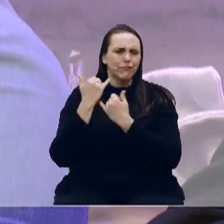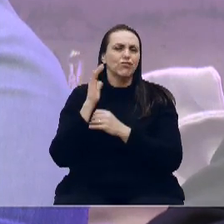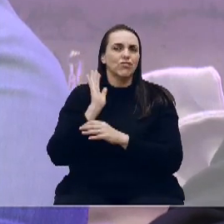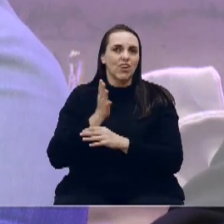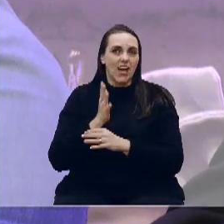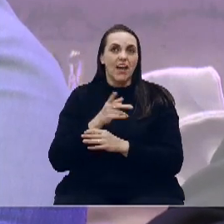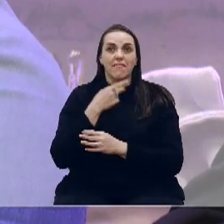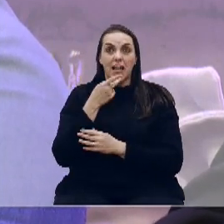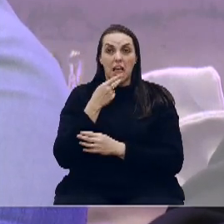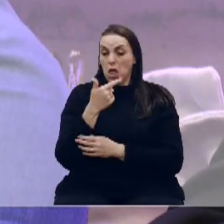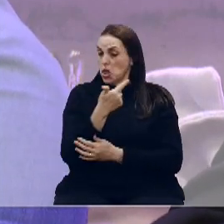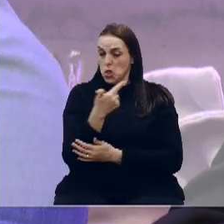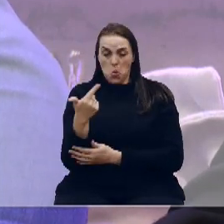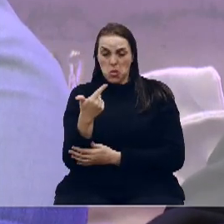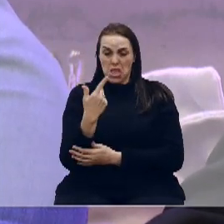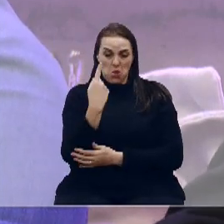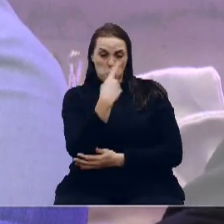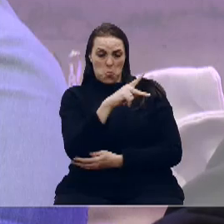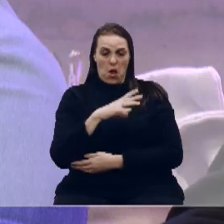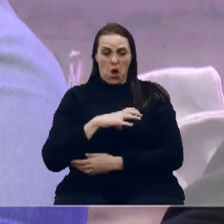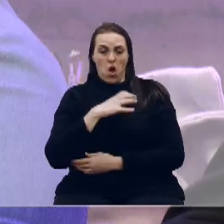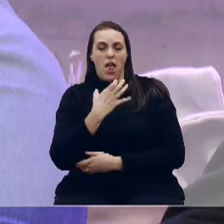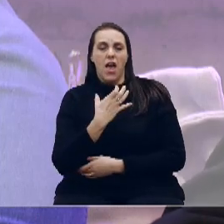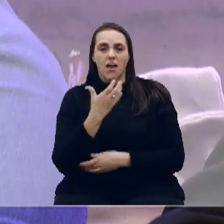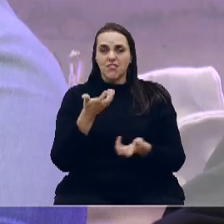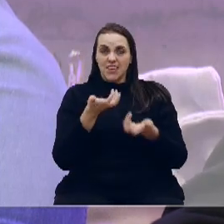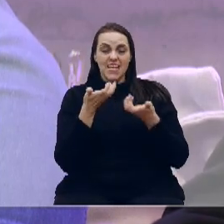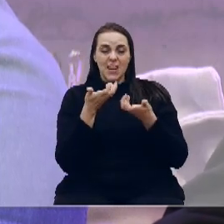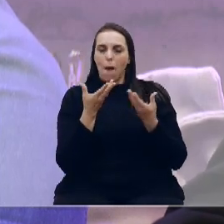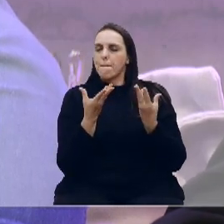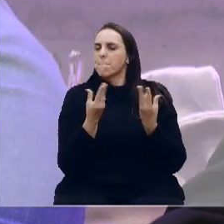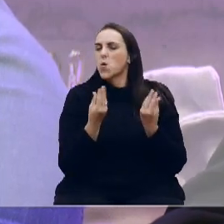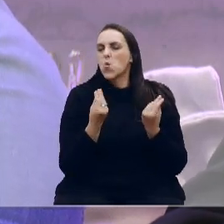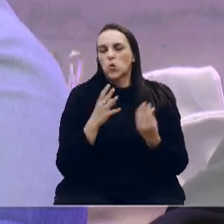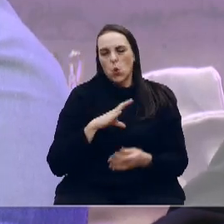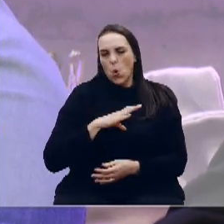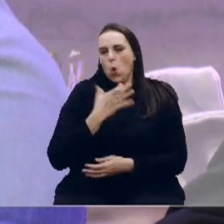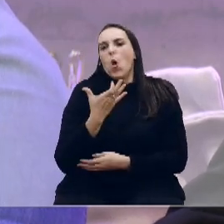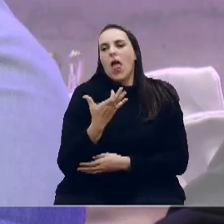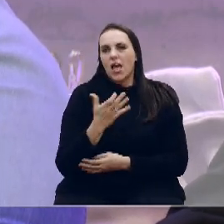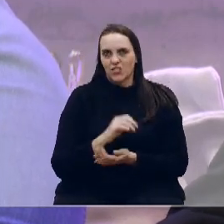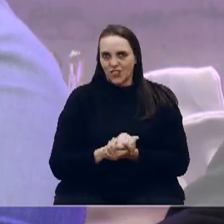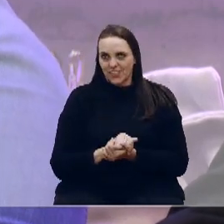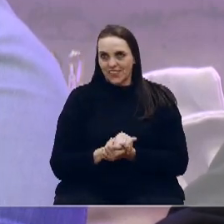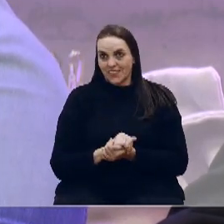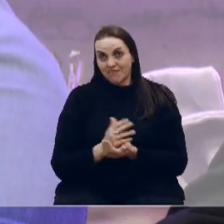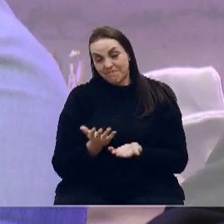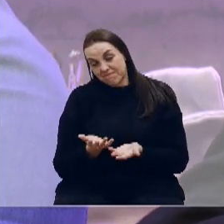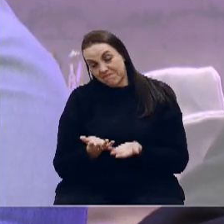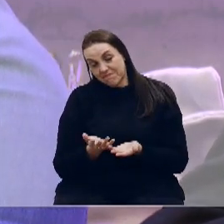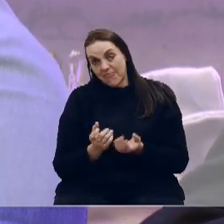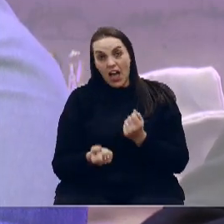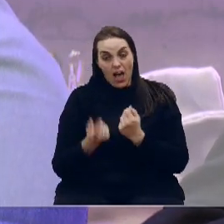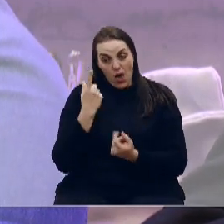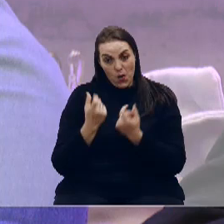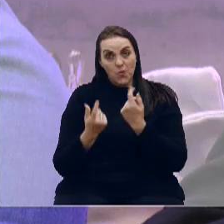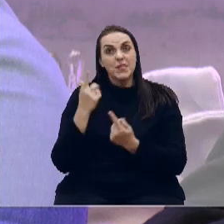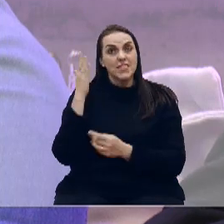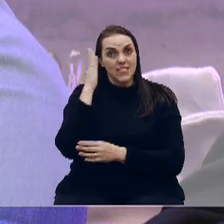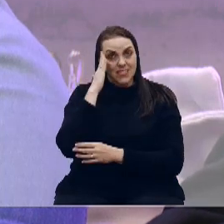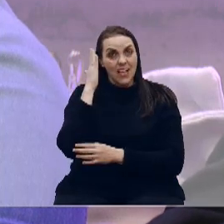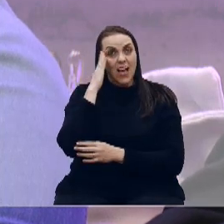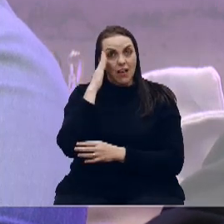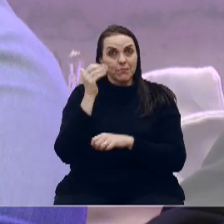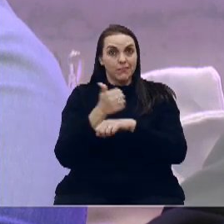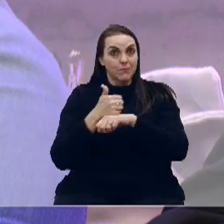não tenho essa tua coragem, eu queria muito ter, sabe? Mas tem umas que sabem que certas